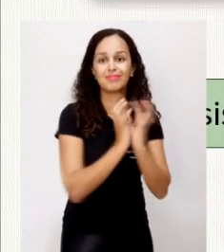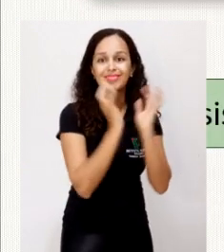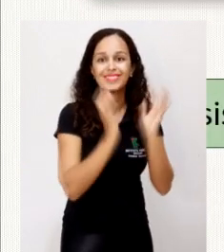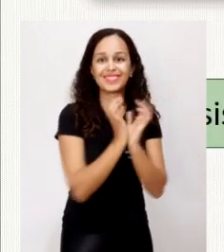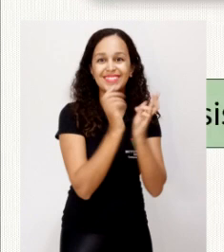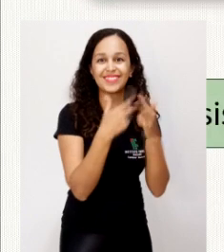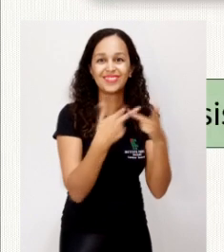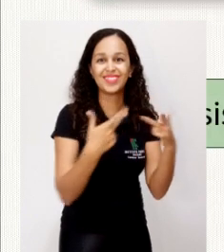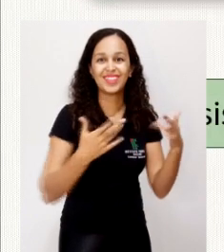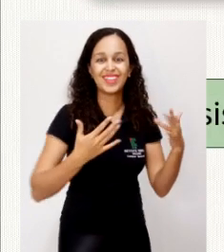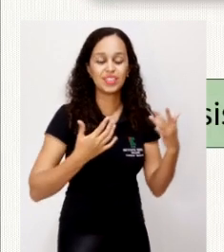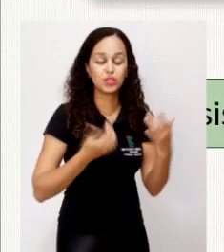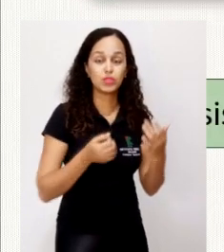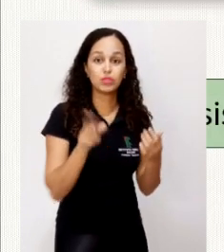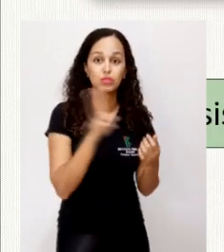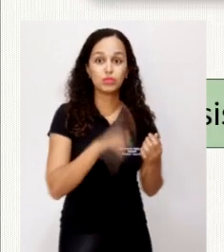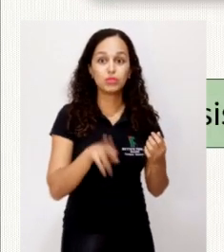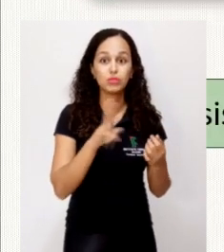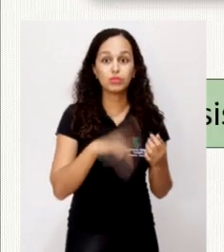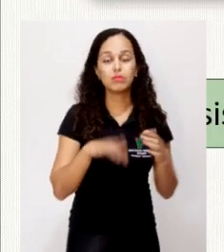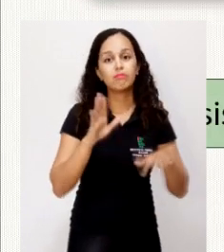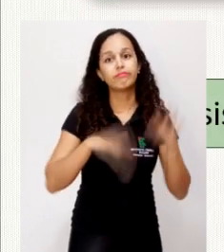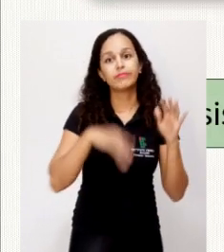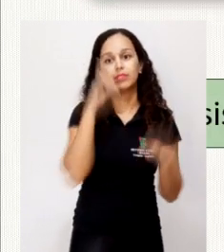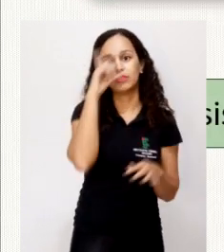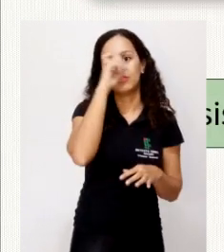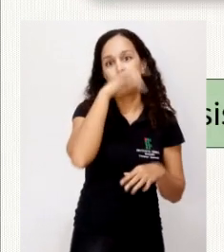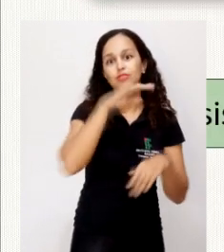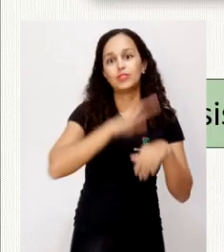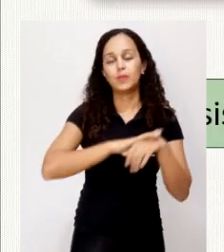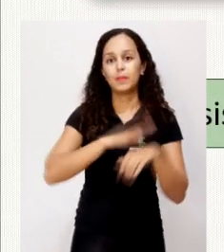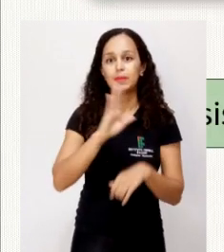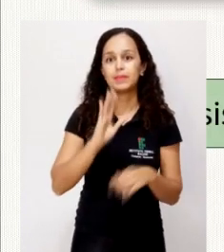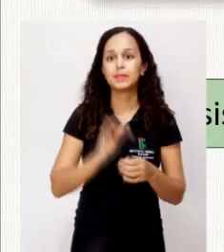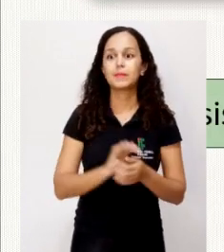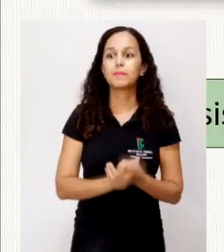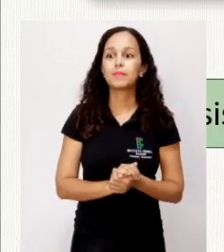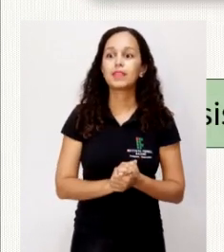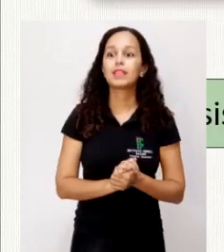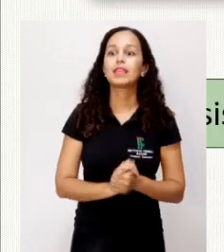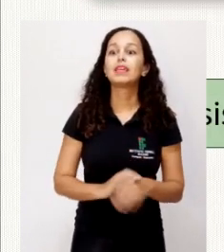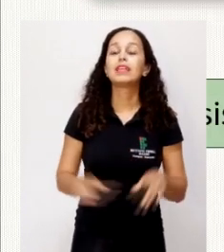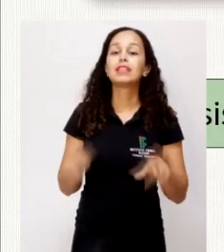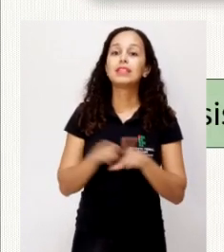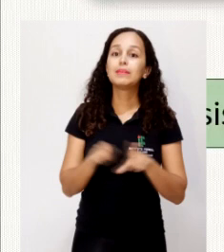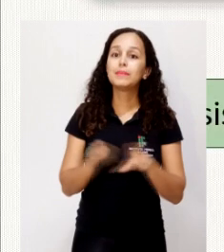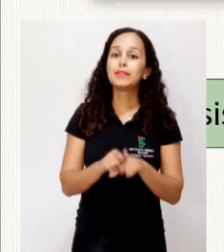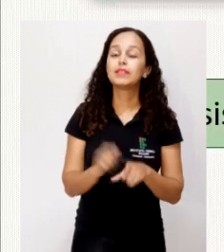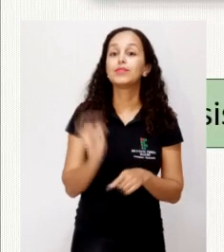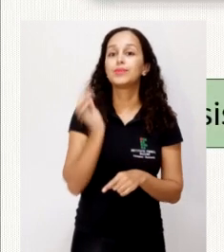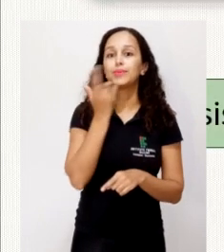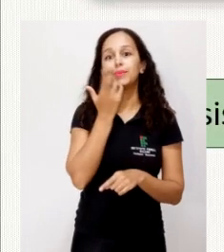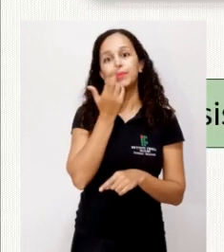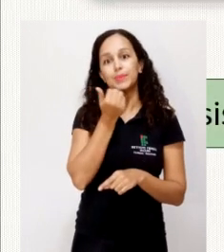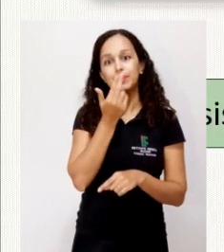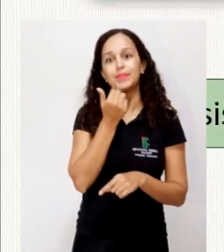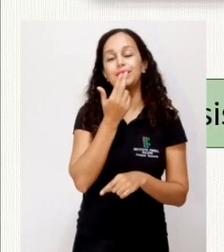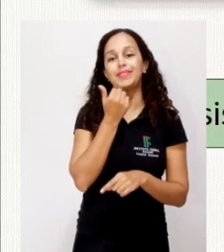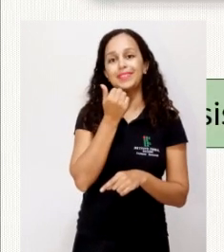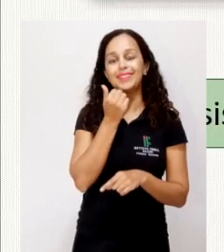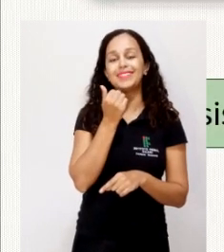convencionais que a gente já utiliza normalmente no nosso dia a dia. Além disso, são excelentes fontes de